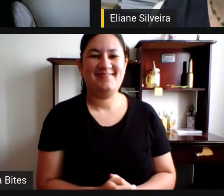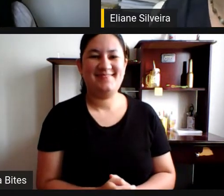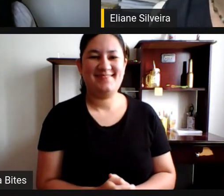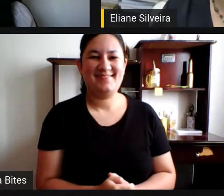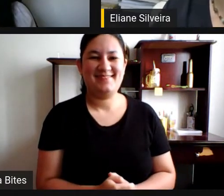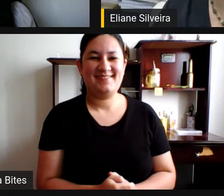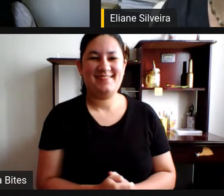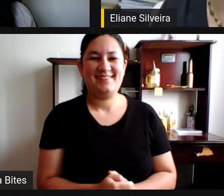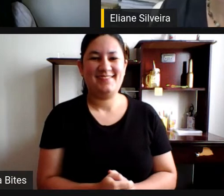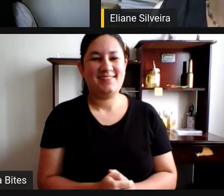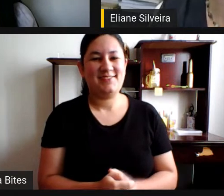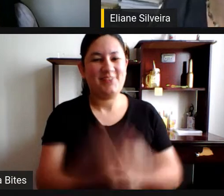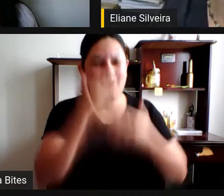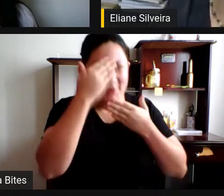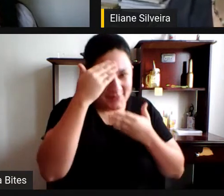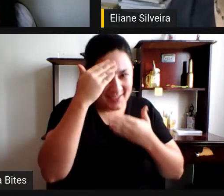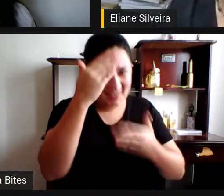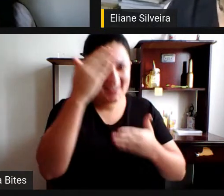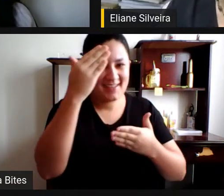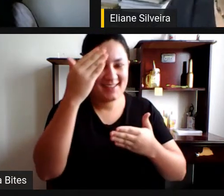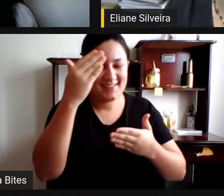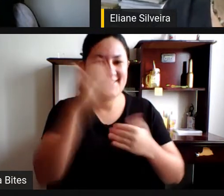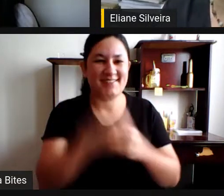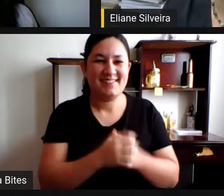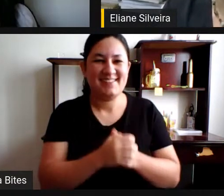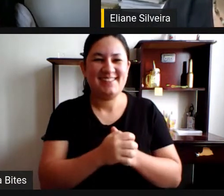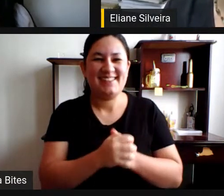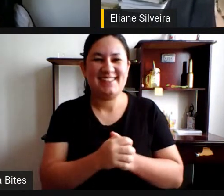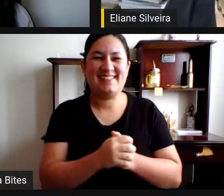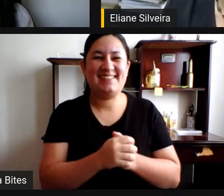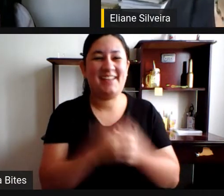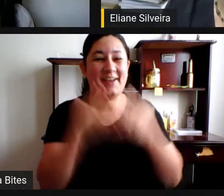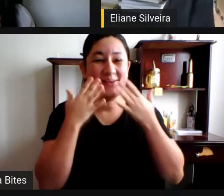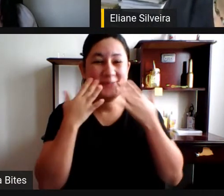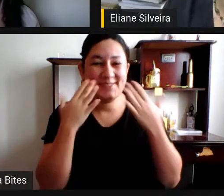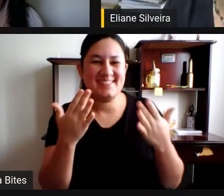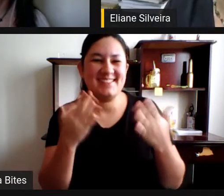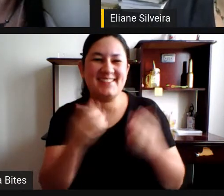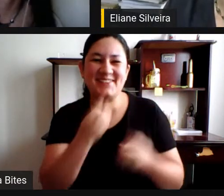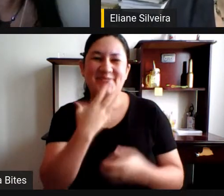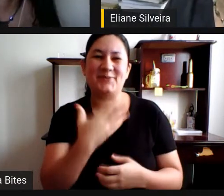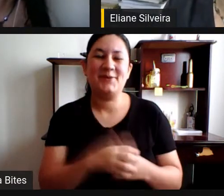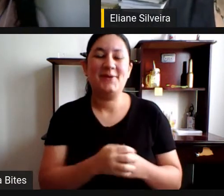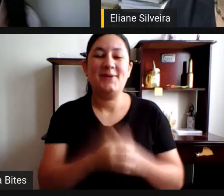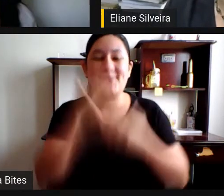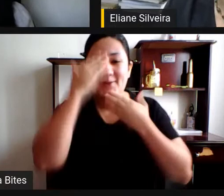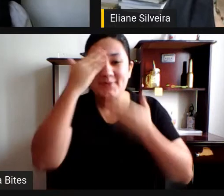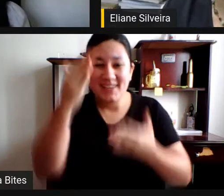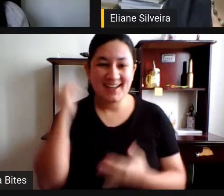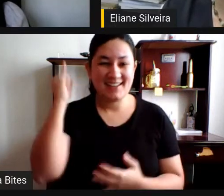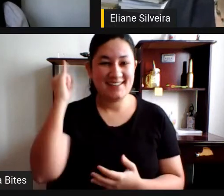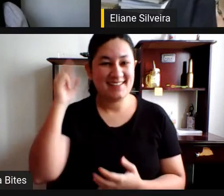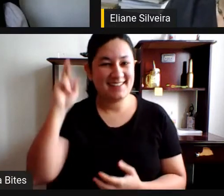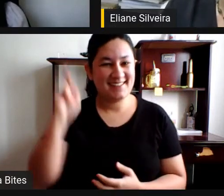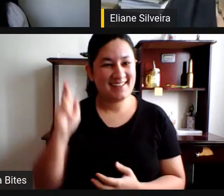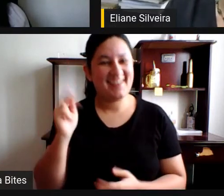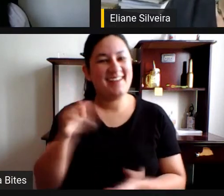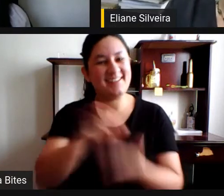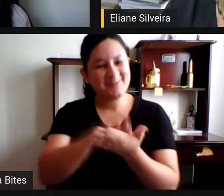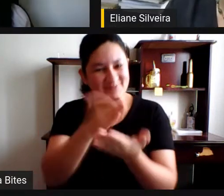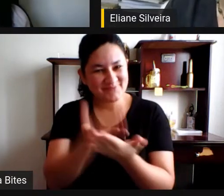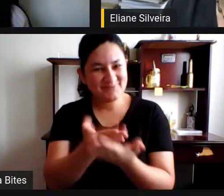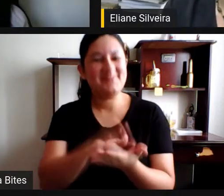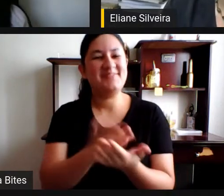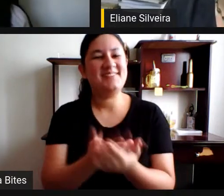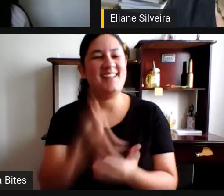Laiane, muito obrigada pela apresentação generosa. Obrigada, Iara, pela tradução em Libras. Muito